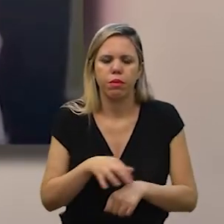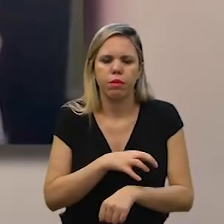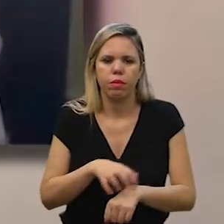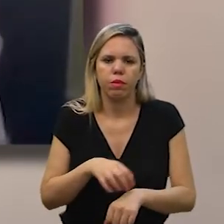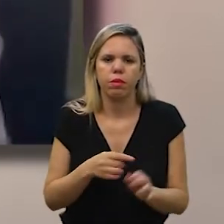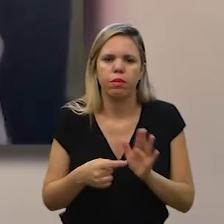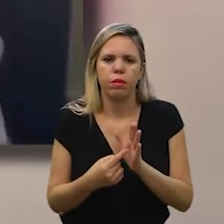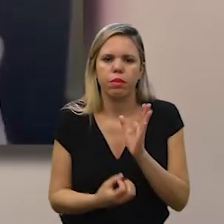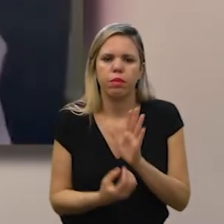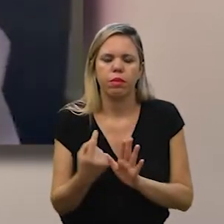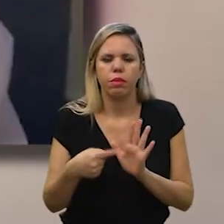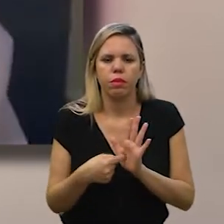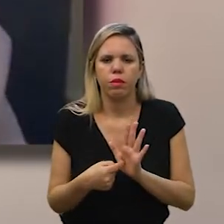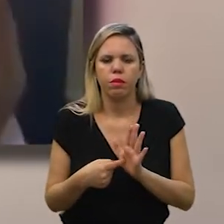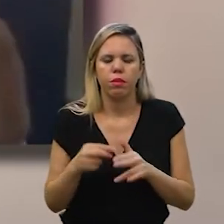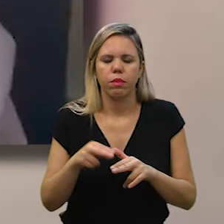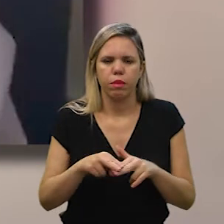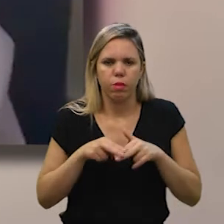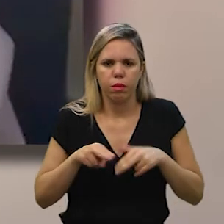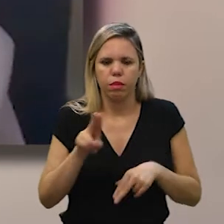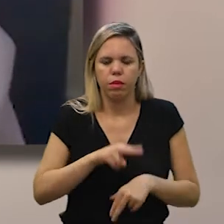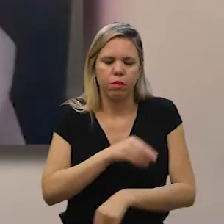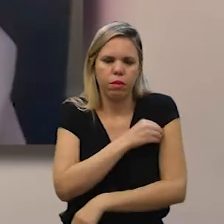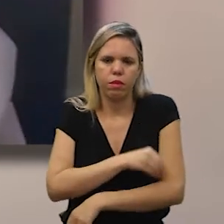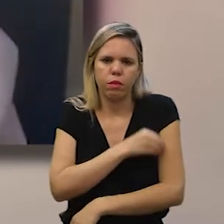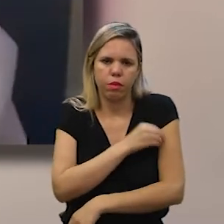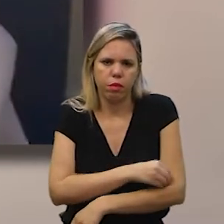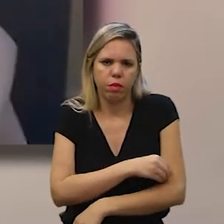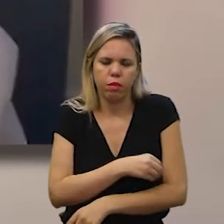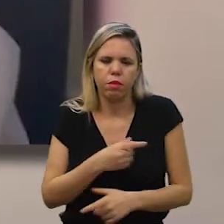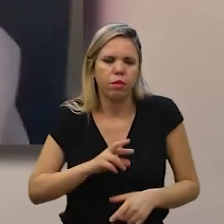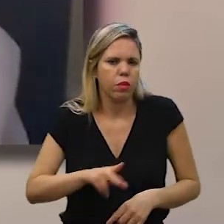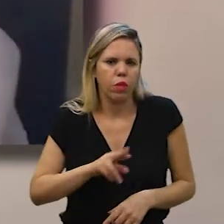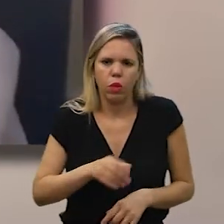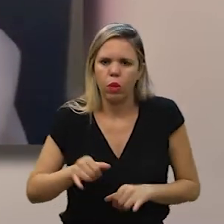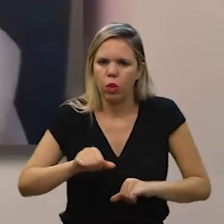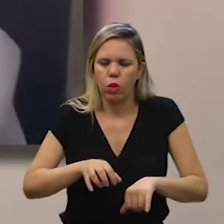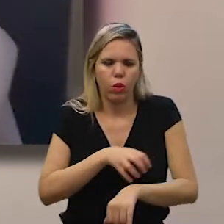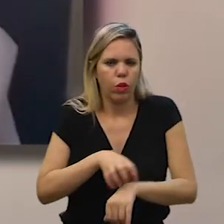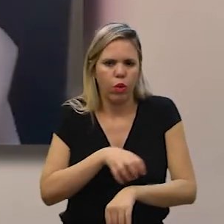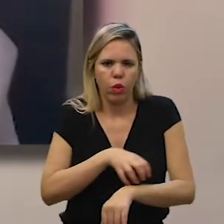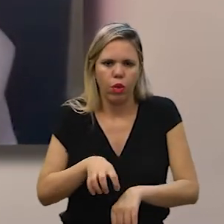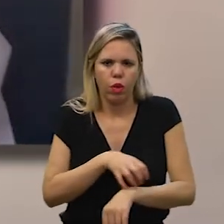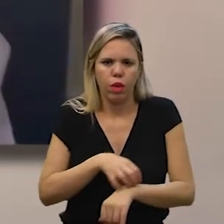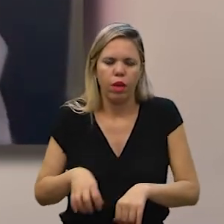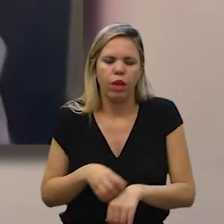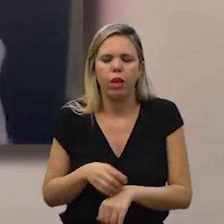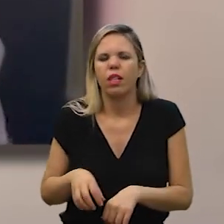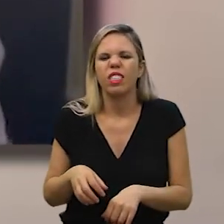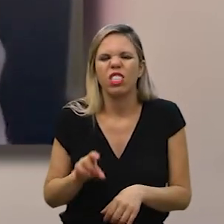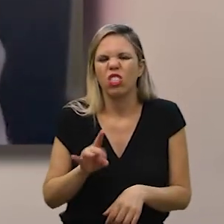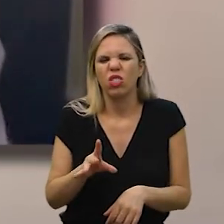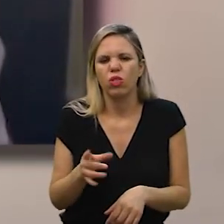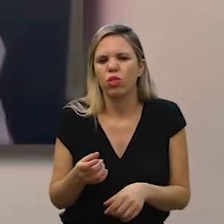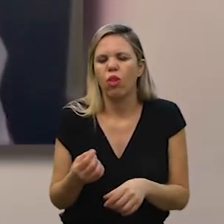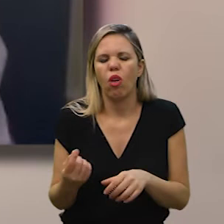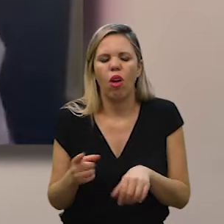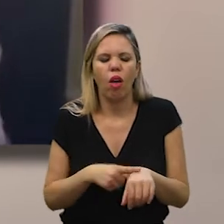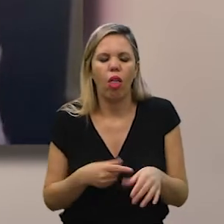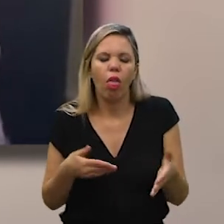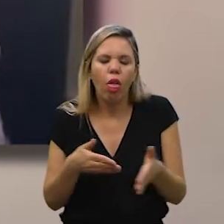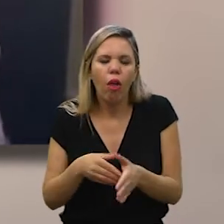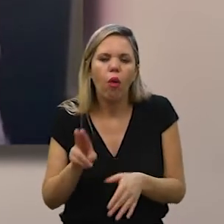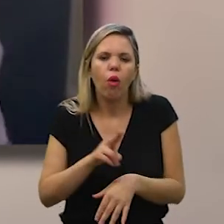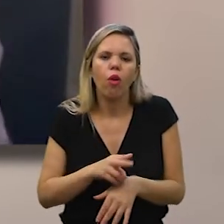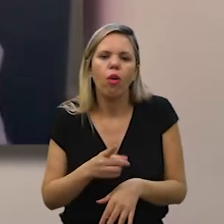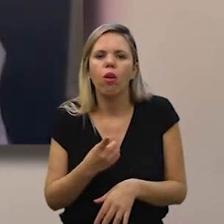que aparecem nas mãos em decorrência do uso do álcool gel não é alergia, é uma dermatite por irritação, porque usou